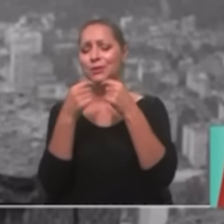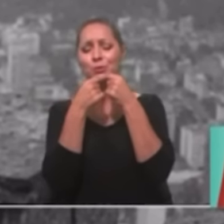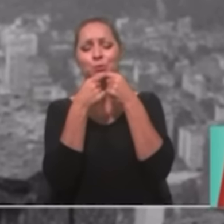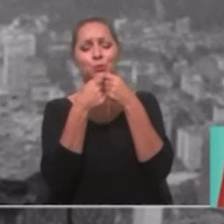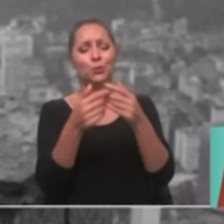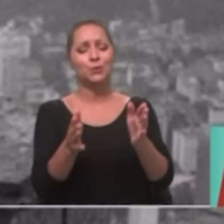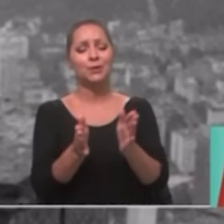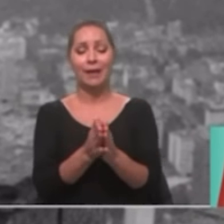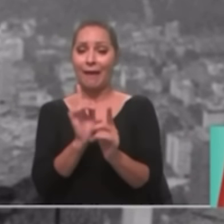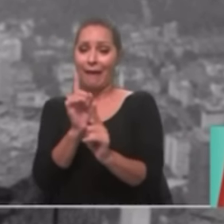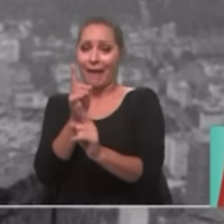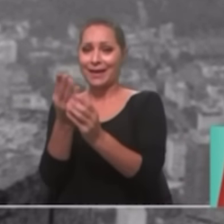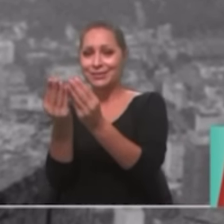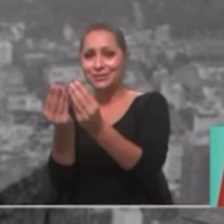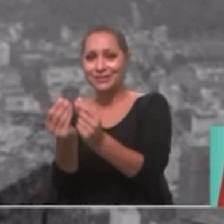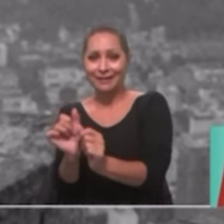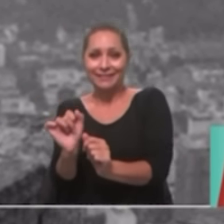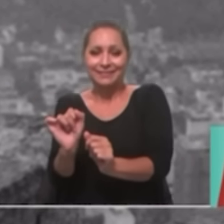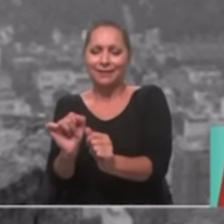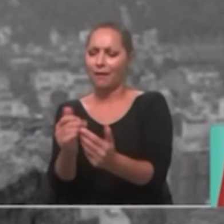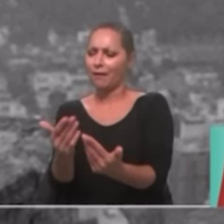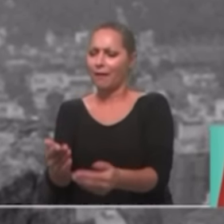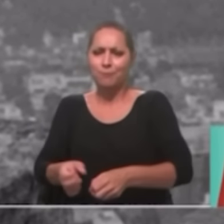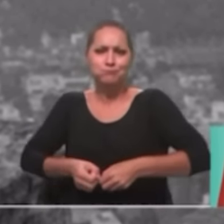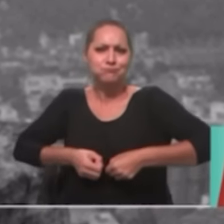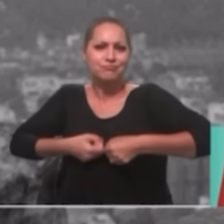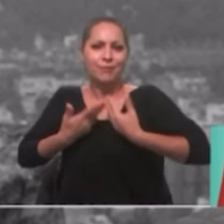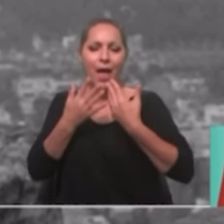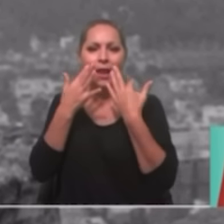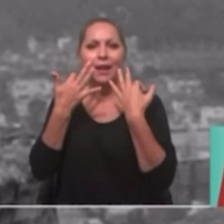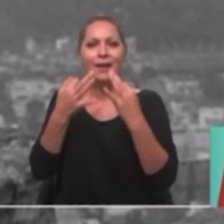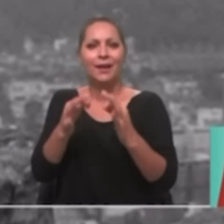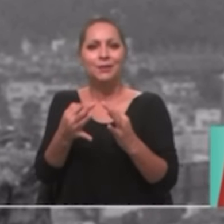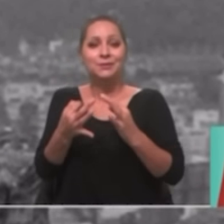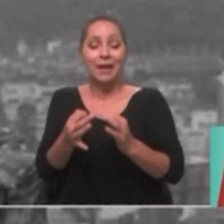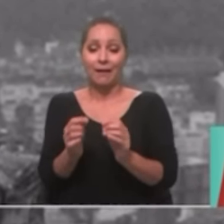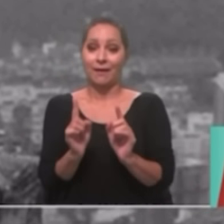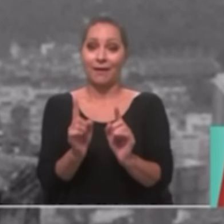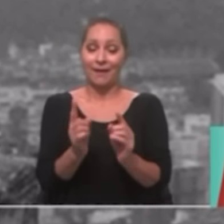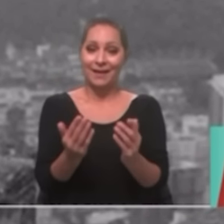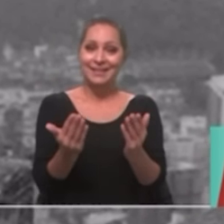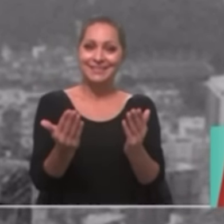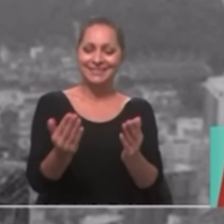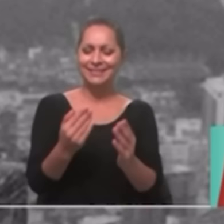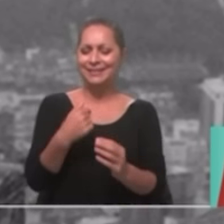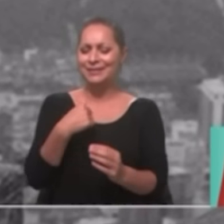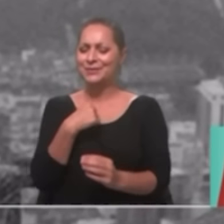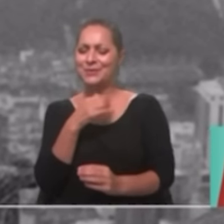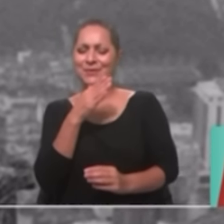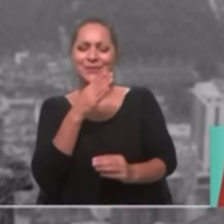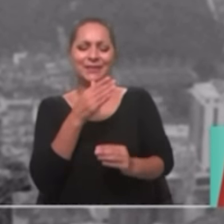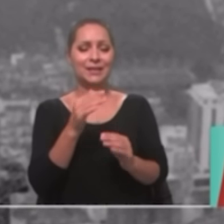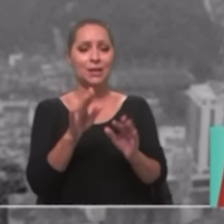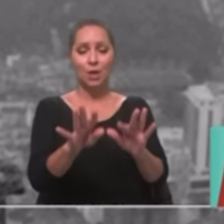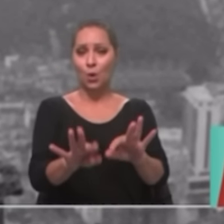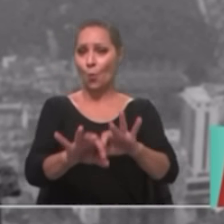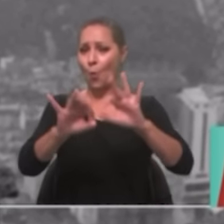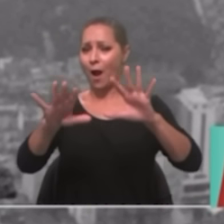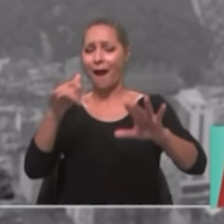teu estilo e é tão natural, e assim eu digo, ninguém